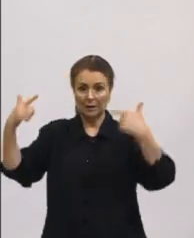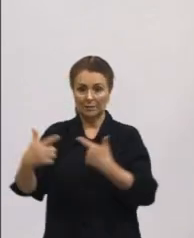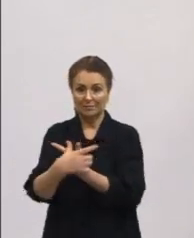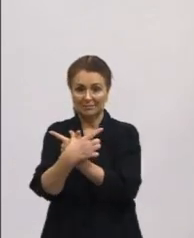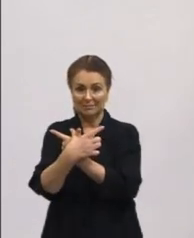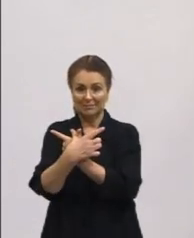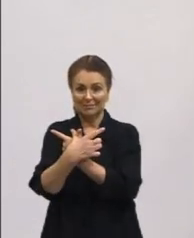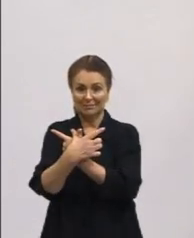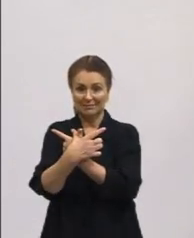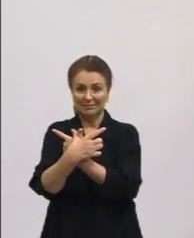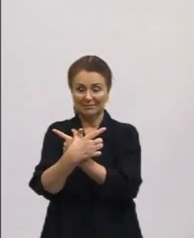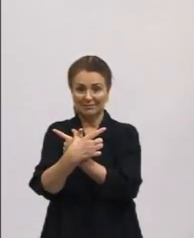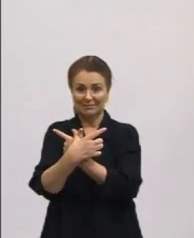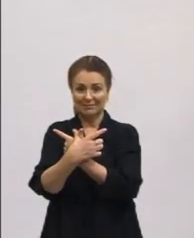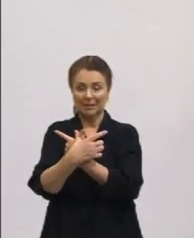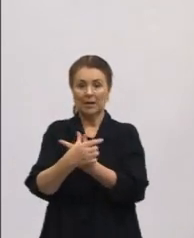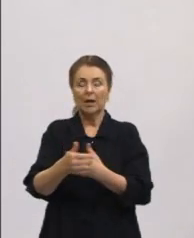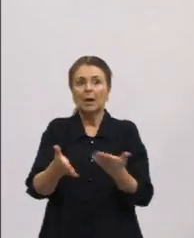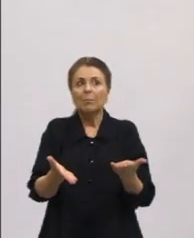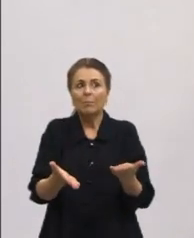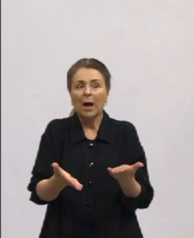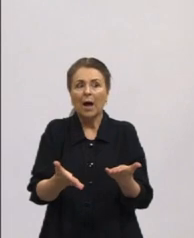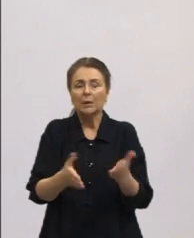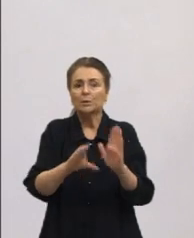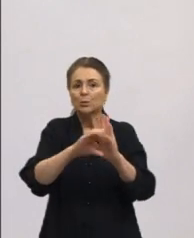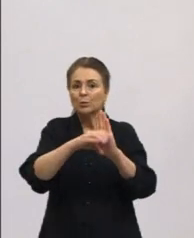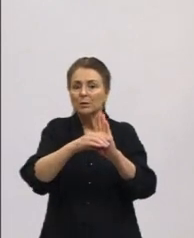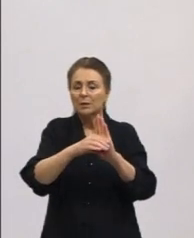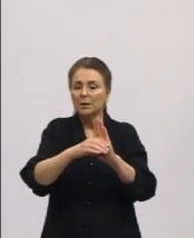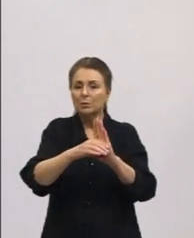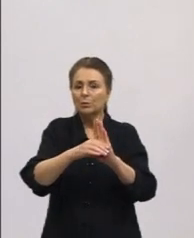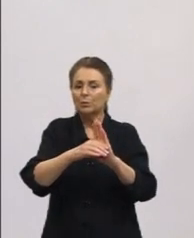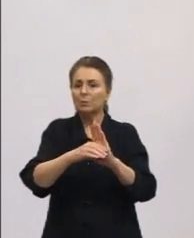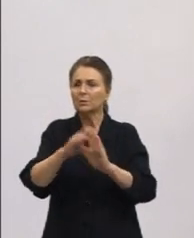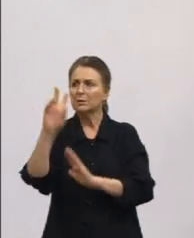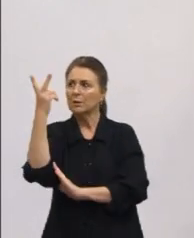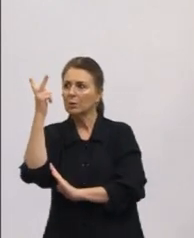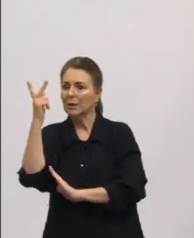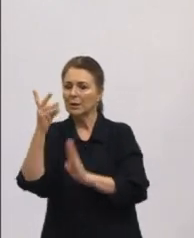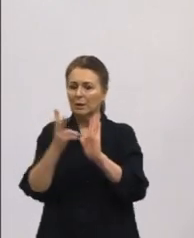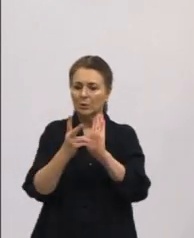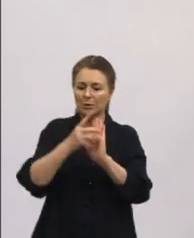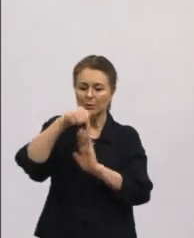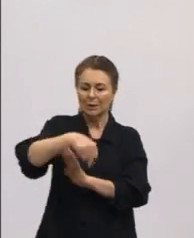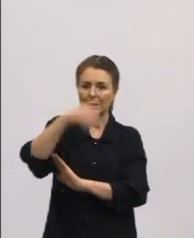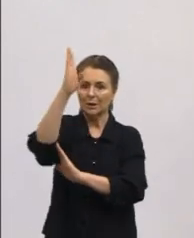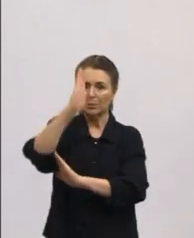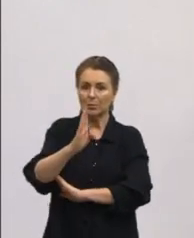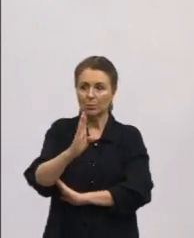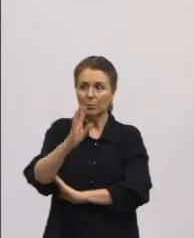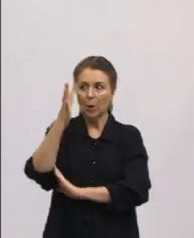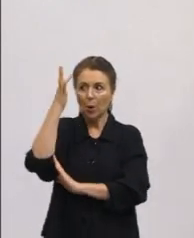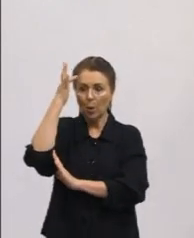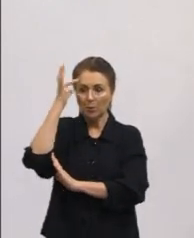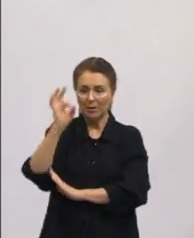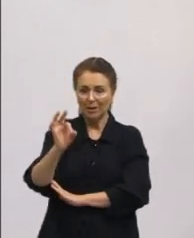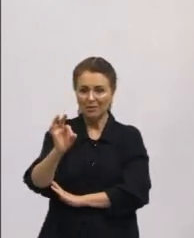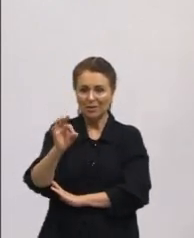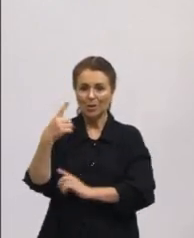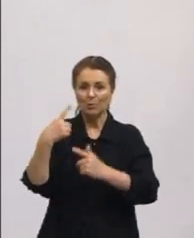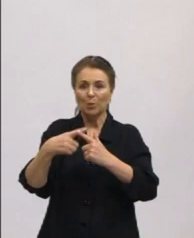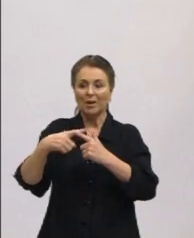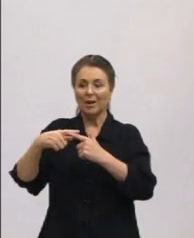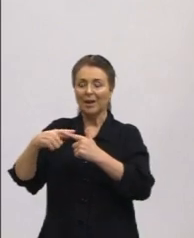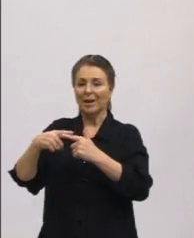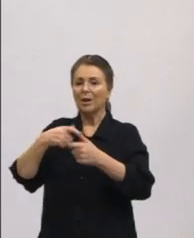da história indígena brasileira já nos ajudavam a compreender essa questão porque ele falava o que sobre o legado